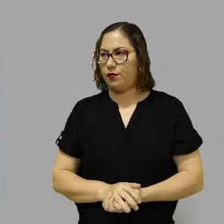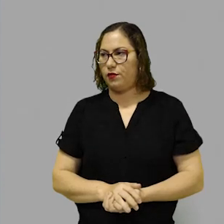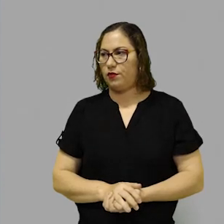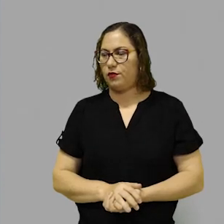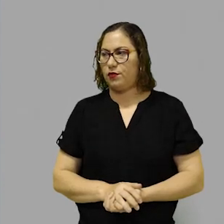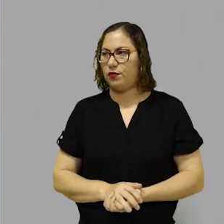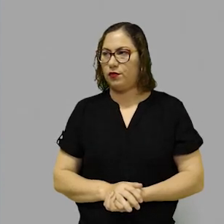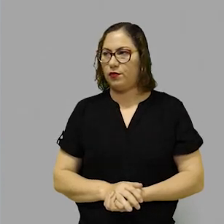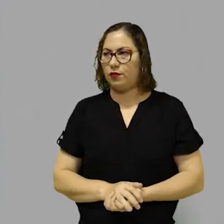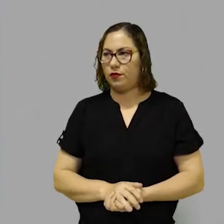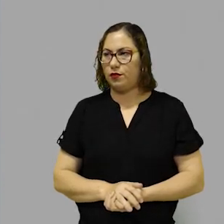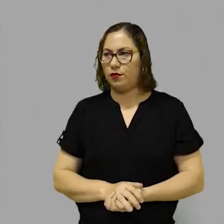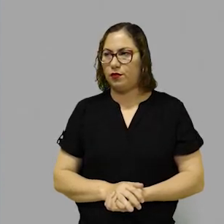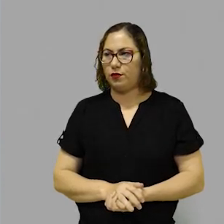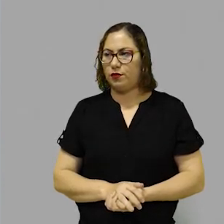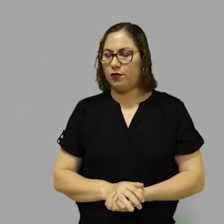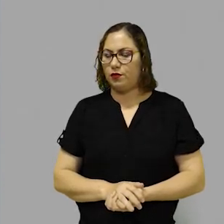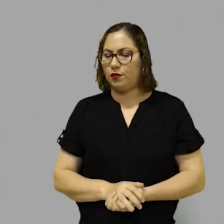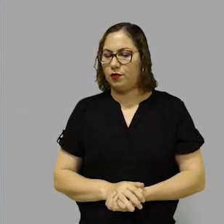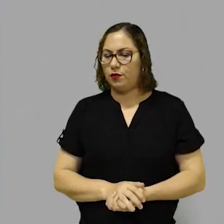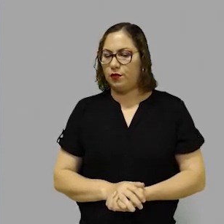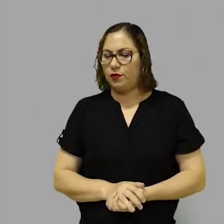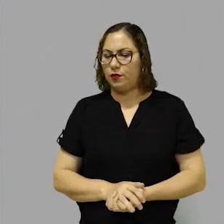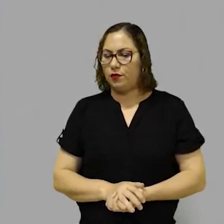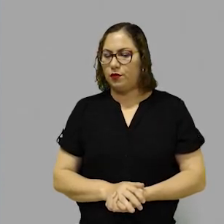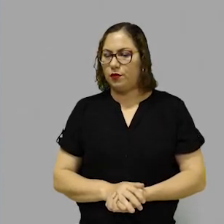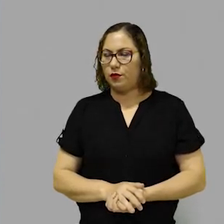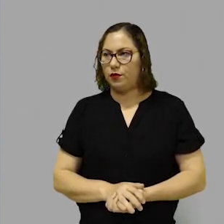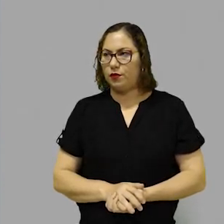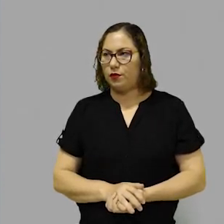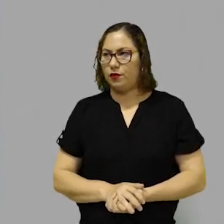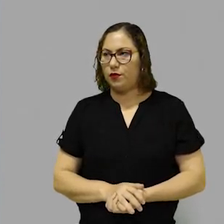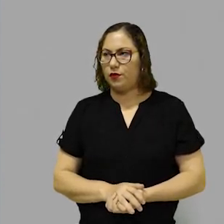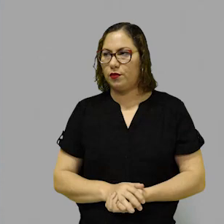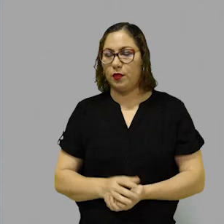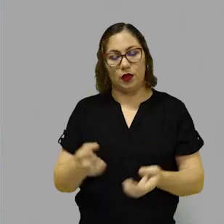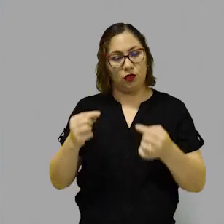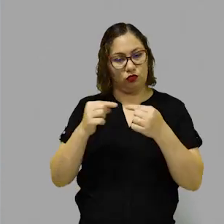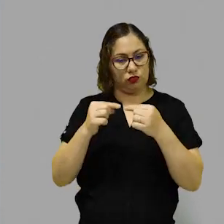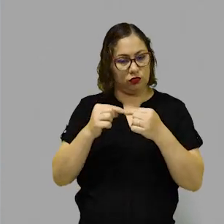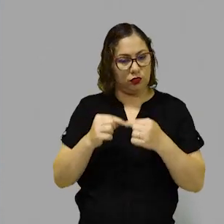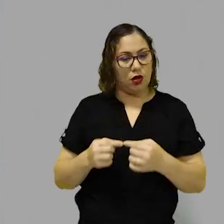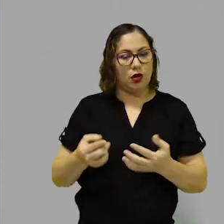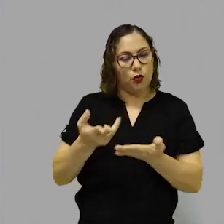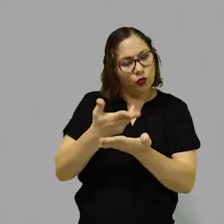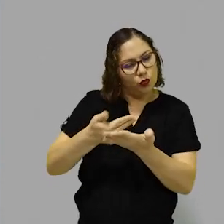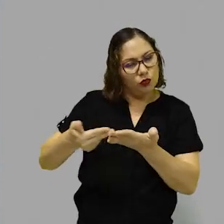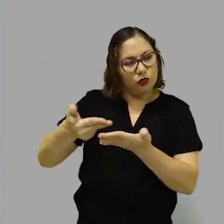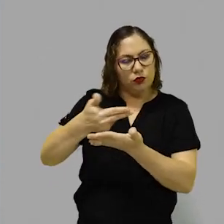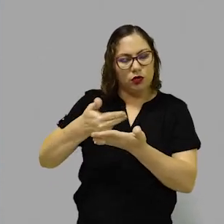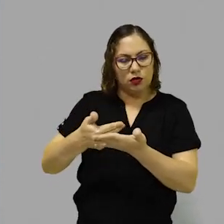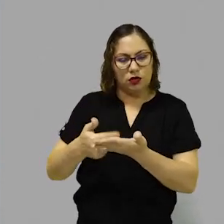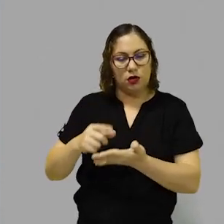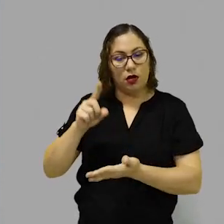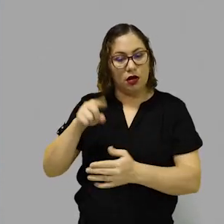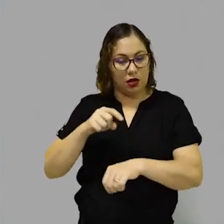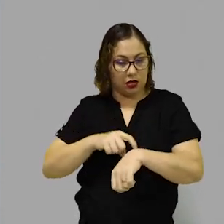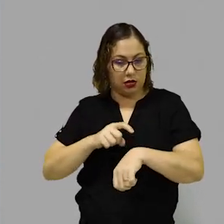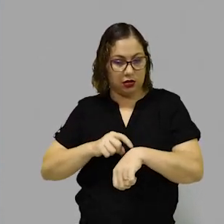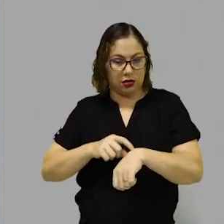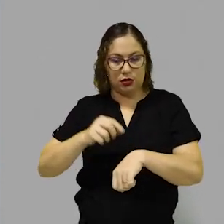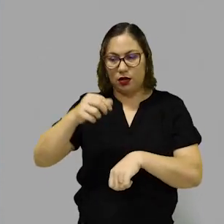B, depois na direção C. Então, de acordo com o desenho, considerando que são 18